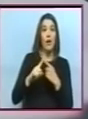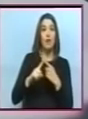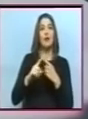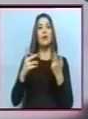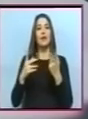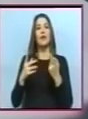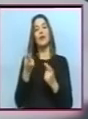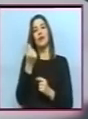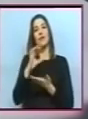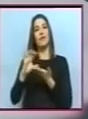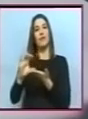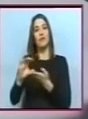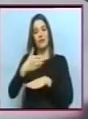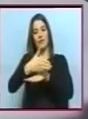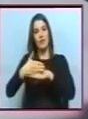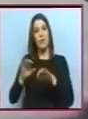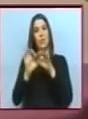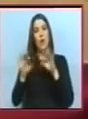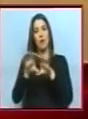ser dividida de forma igual.